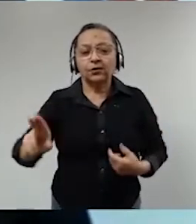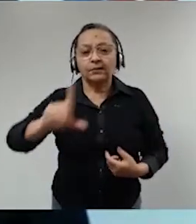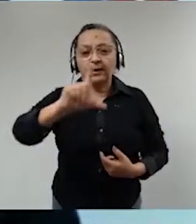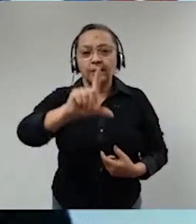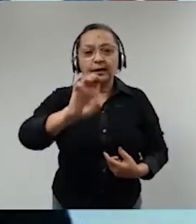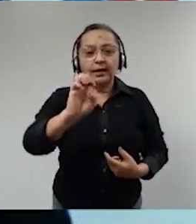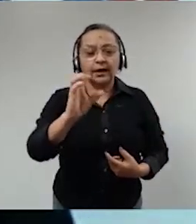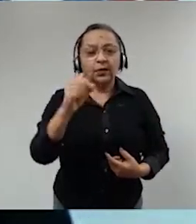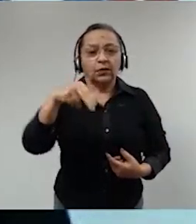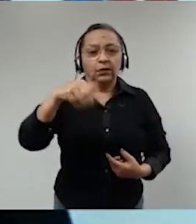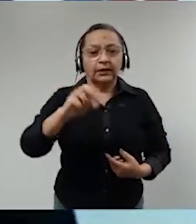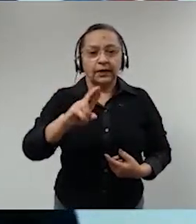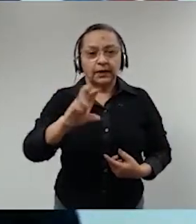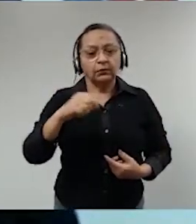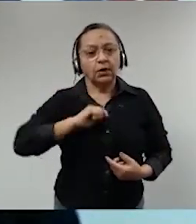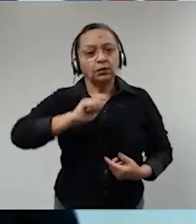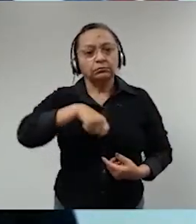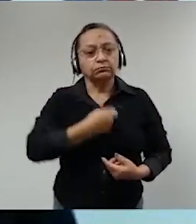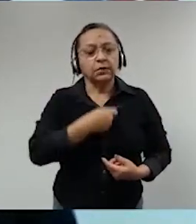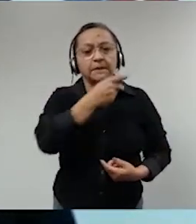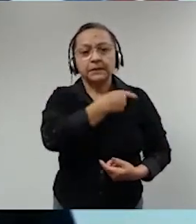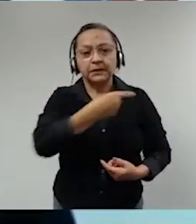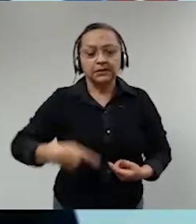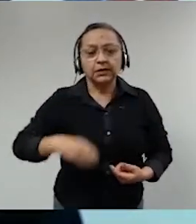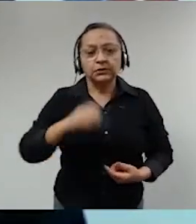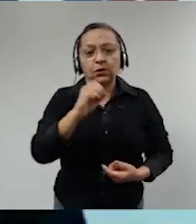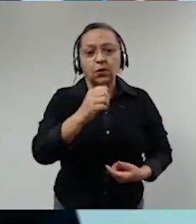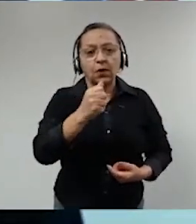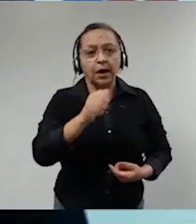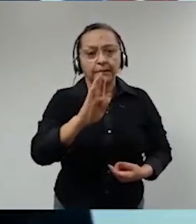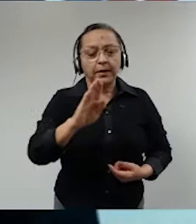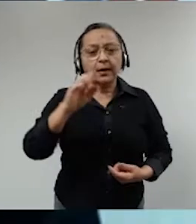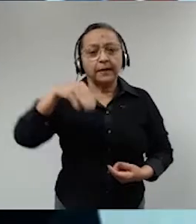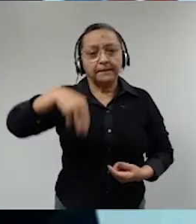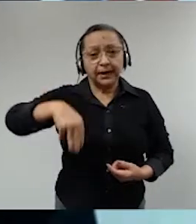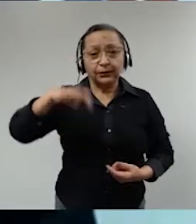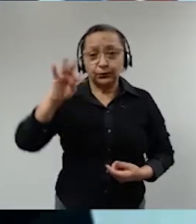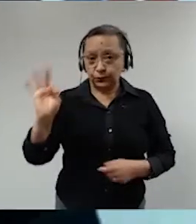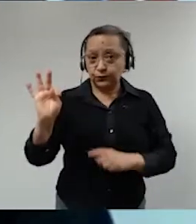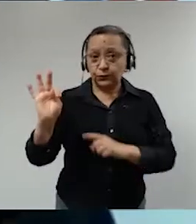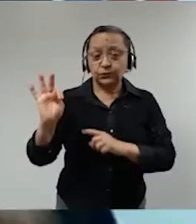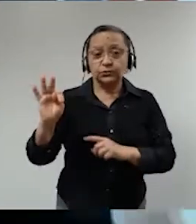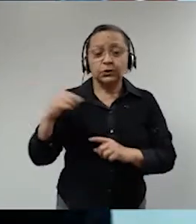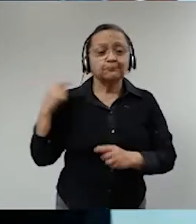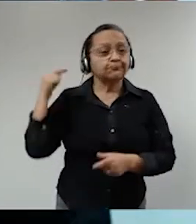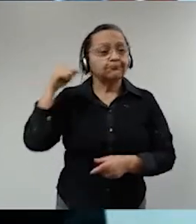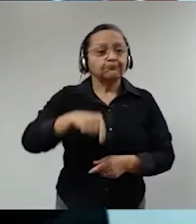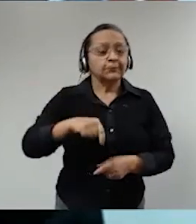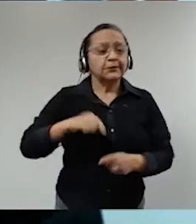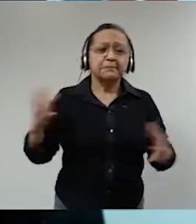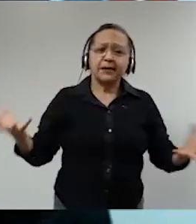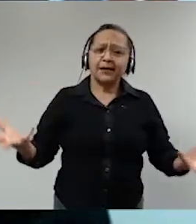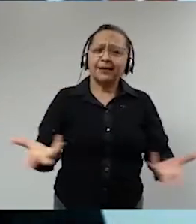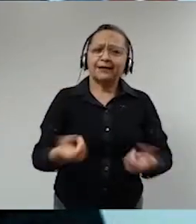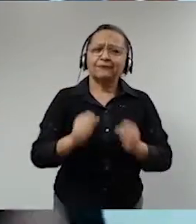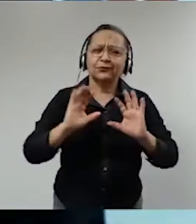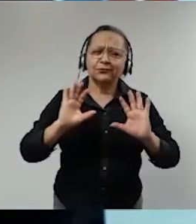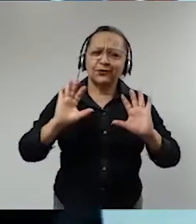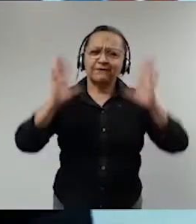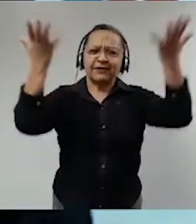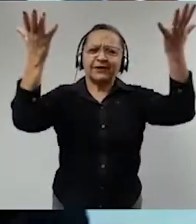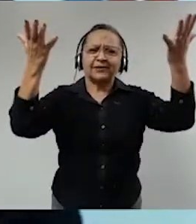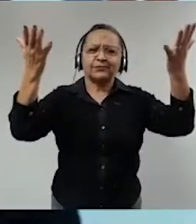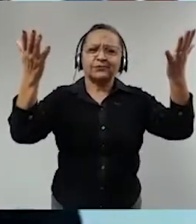Campos, sou o presidente da OAB Mato Grosso e atuarei neste magnífico evento, neste